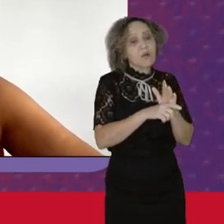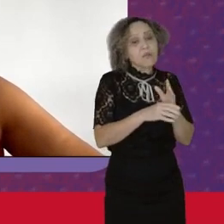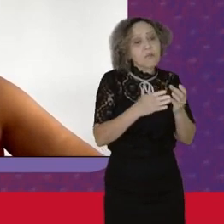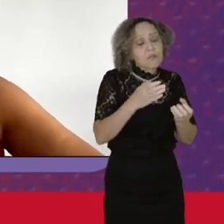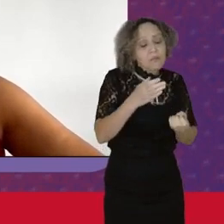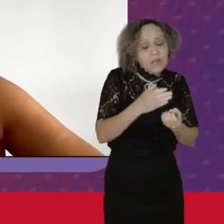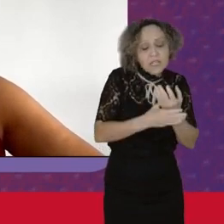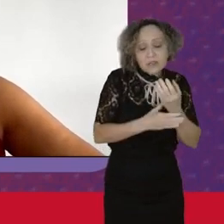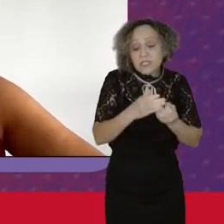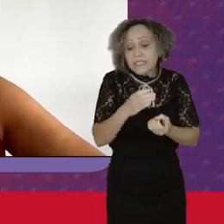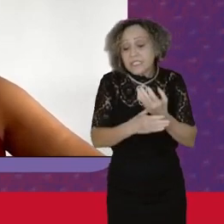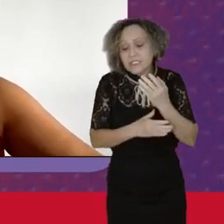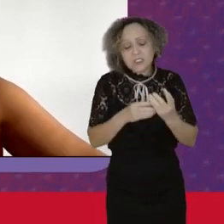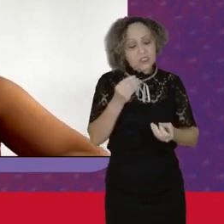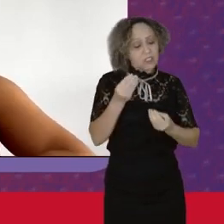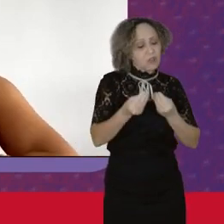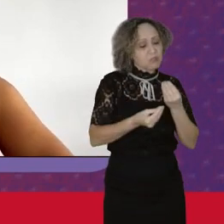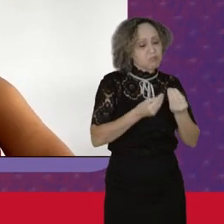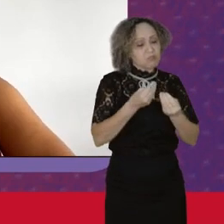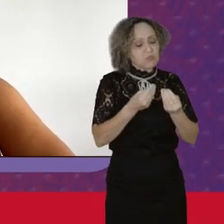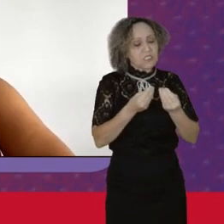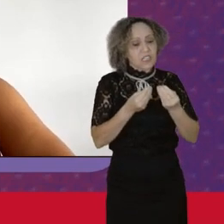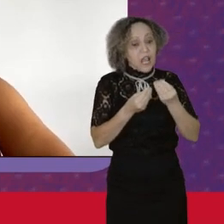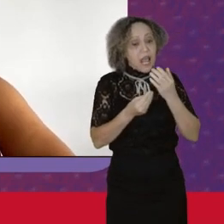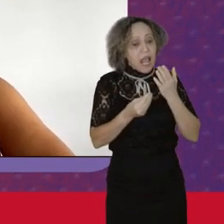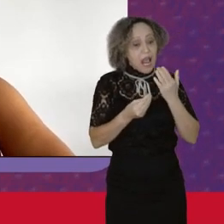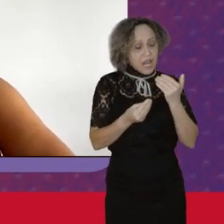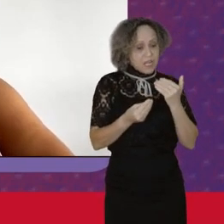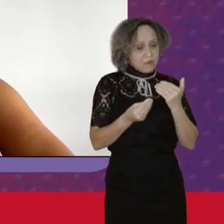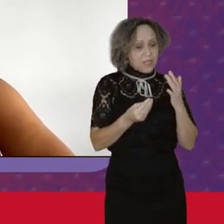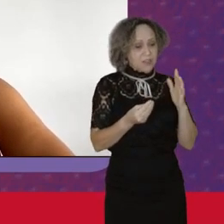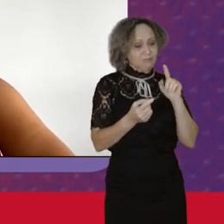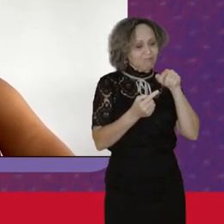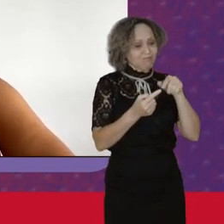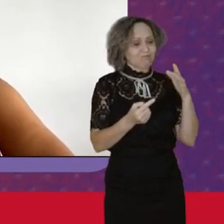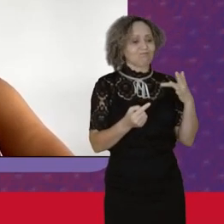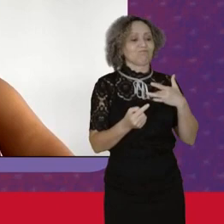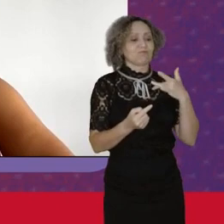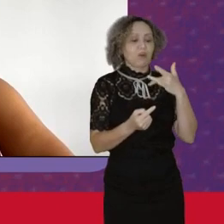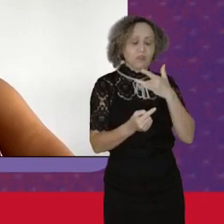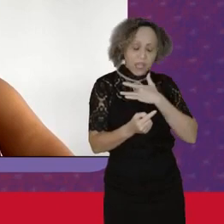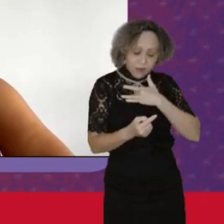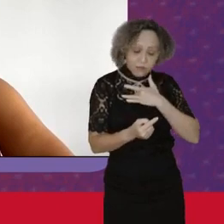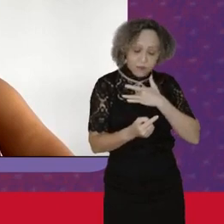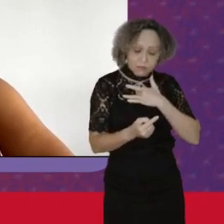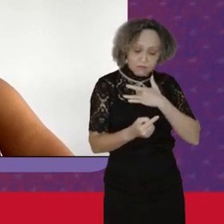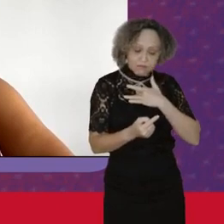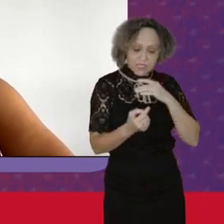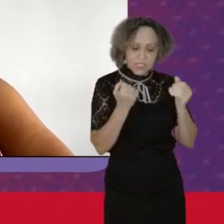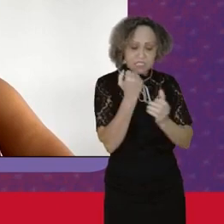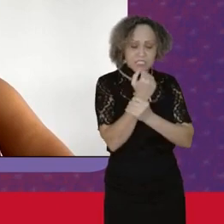alimentos saudáveis, né, nessa perspectiva da garantia e da soberania.